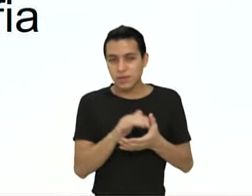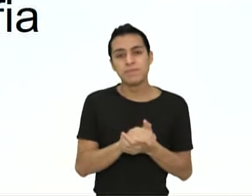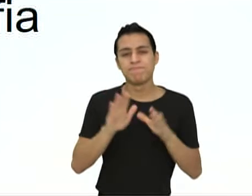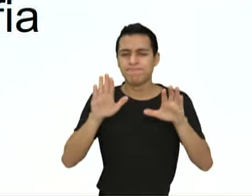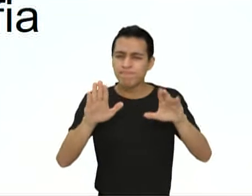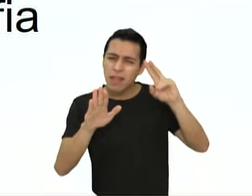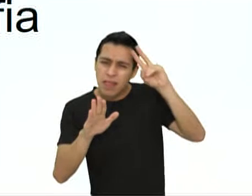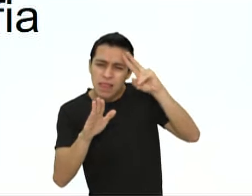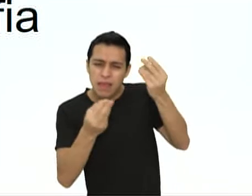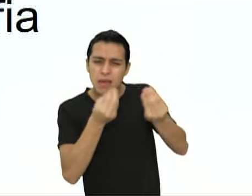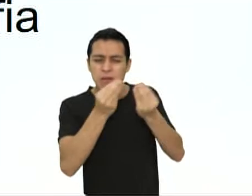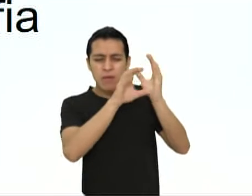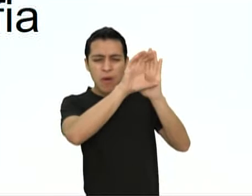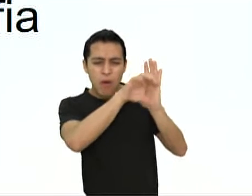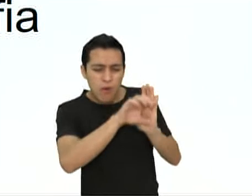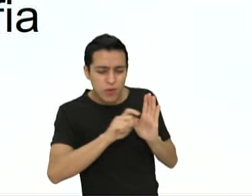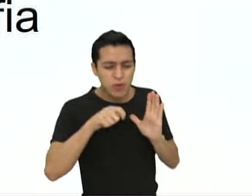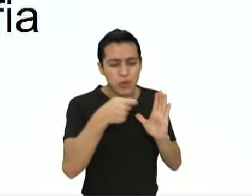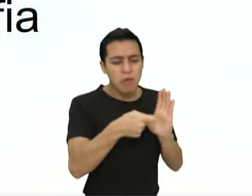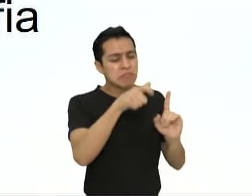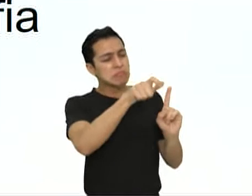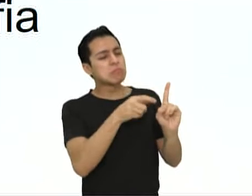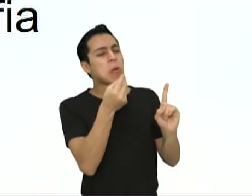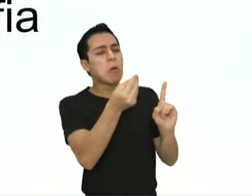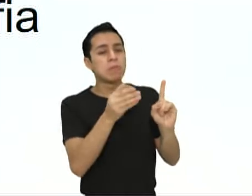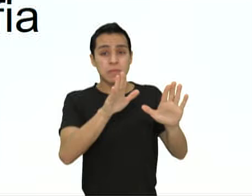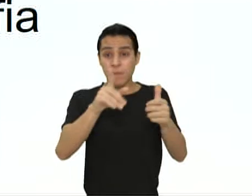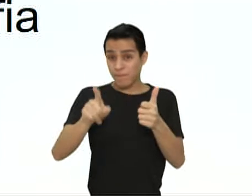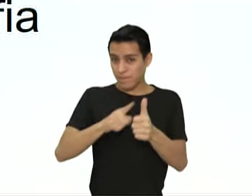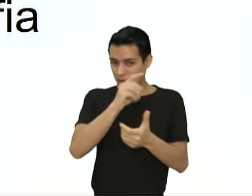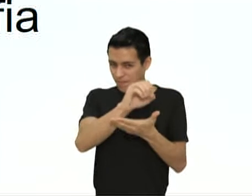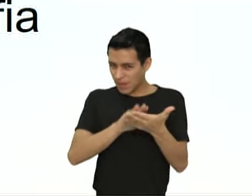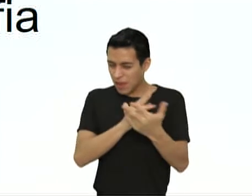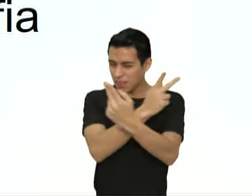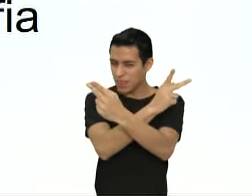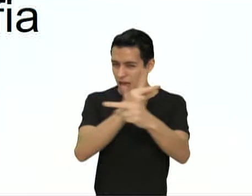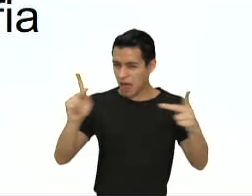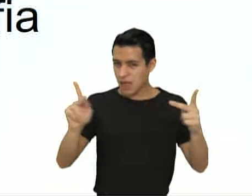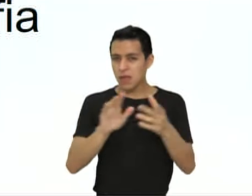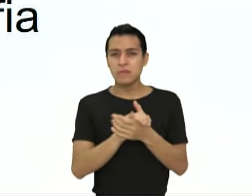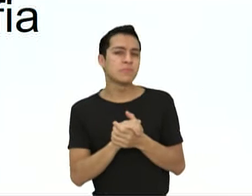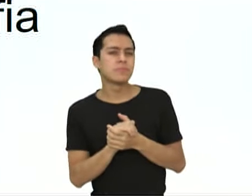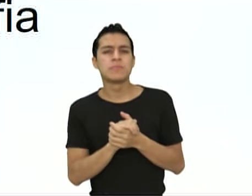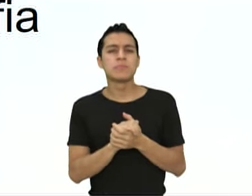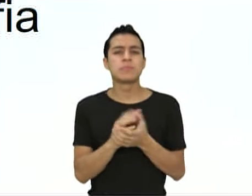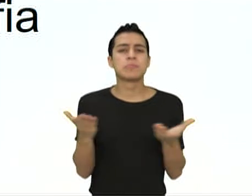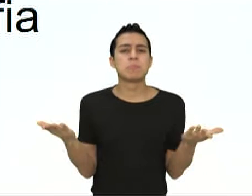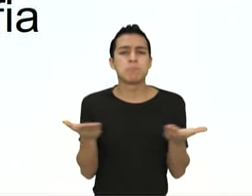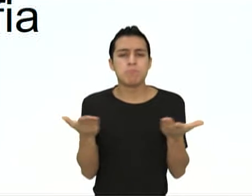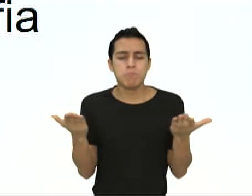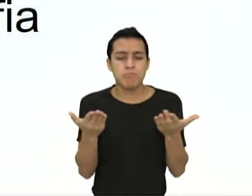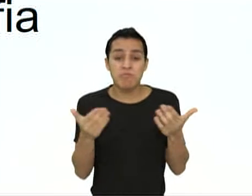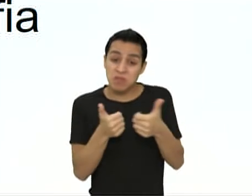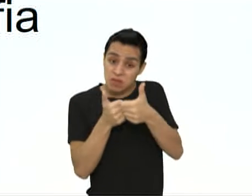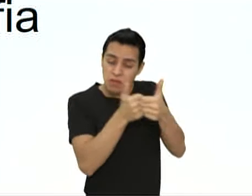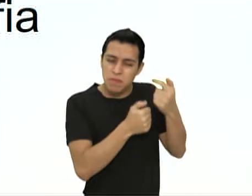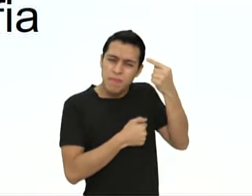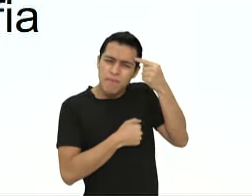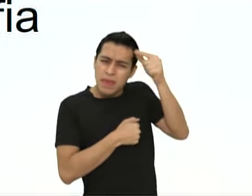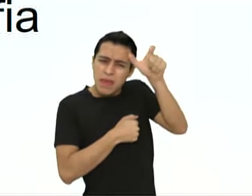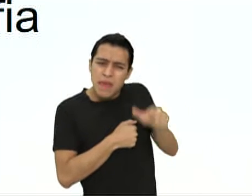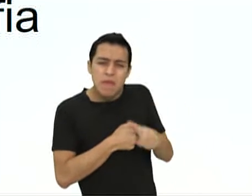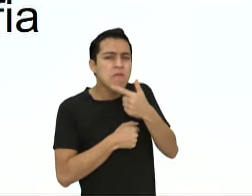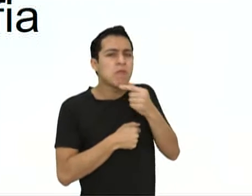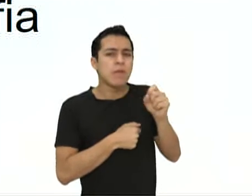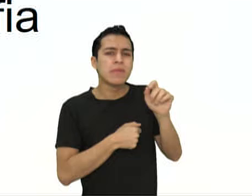relembrar um pouquinho desses conceitos do Santo Agostinho, fica aqui nosso primeiro exercício já, né, como questão aqui. Segundo o pensamento de